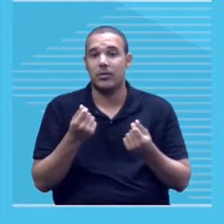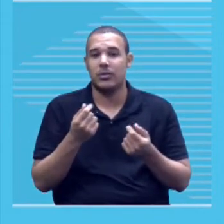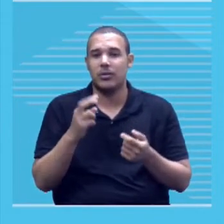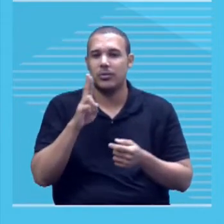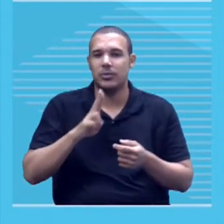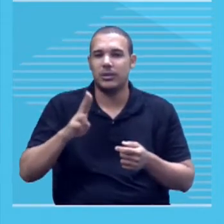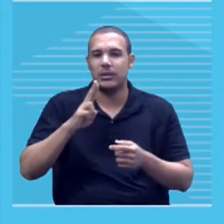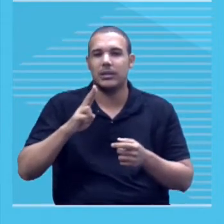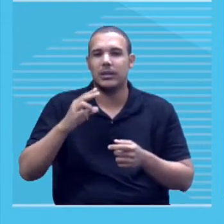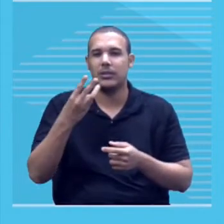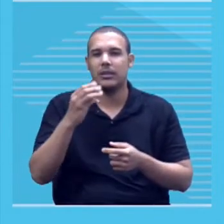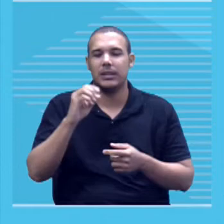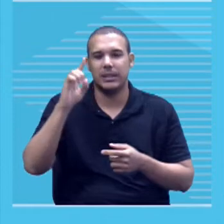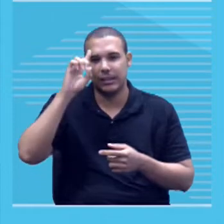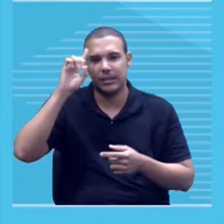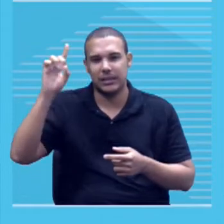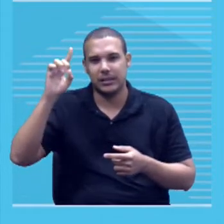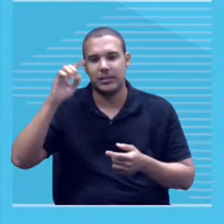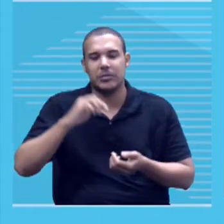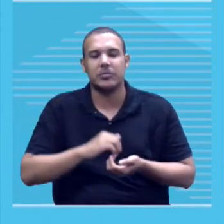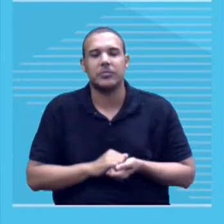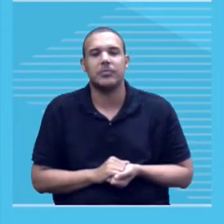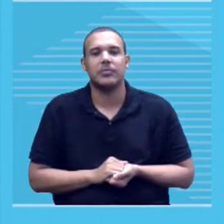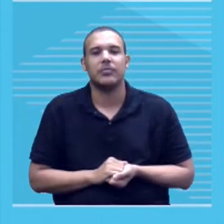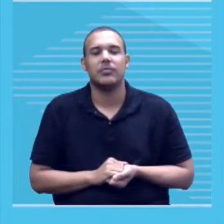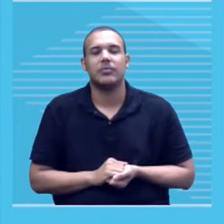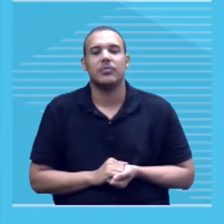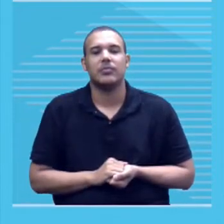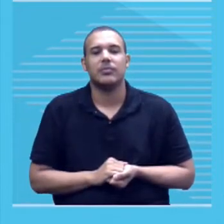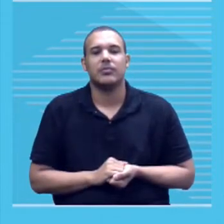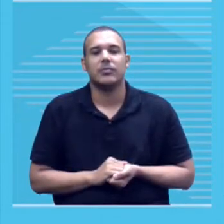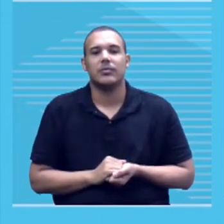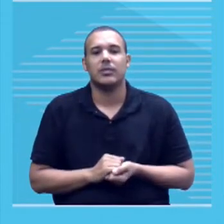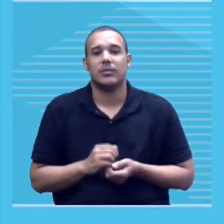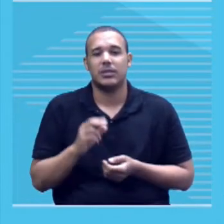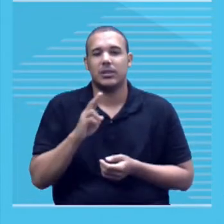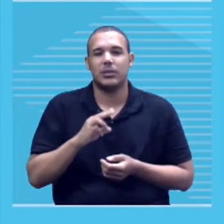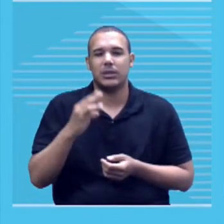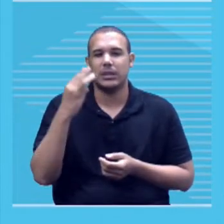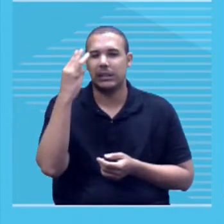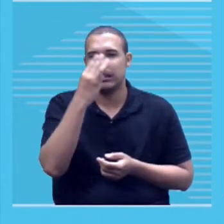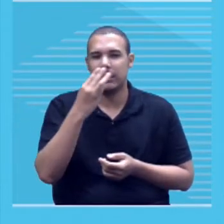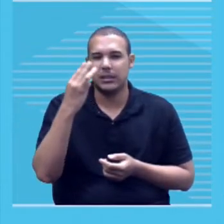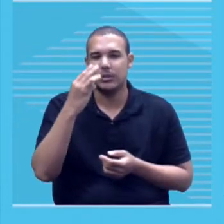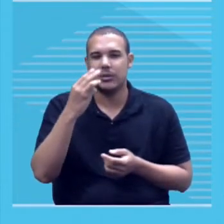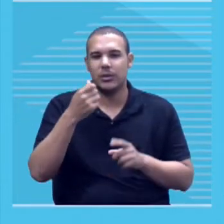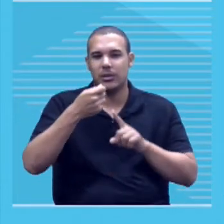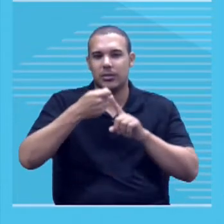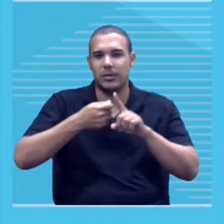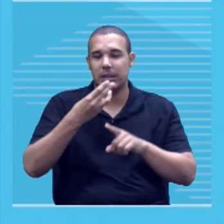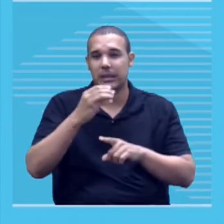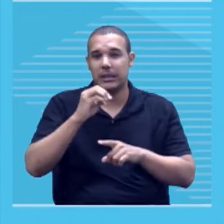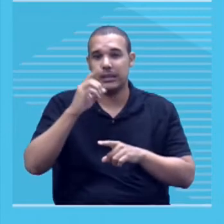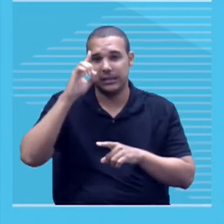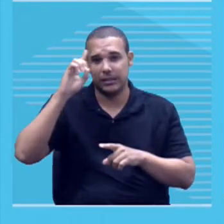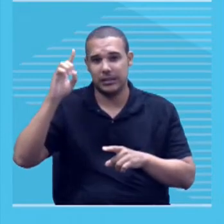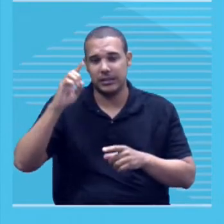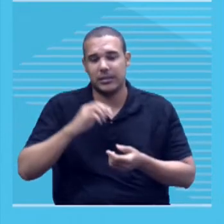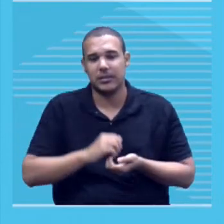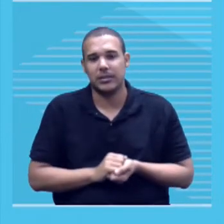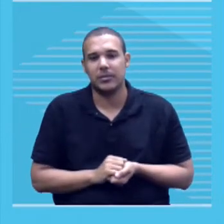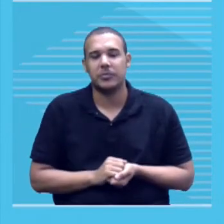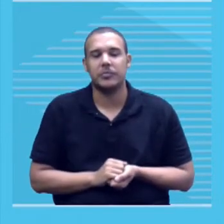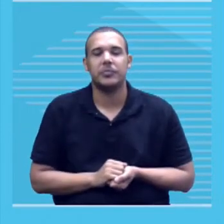dias. Falou que a potência dele é 3.000 watts, ele fica ligado 3 horas por dia durante 30 dias e que cada quilowatt-hora custa